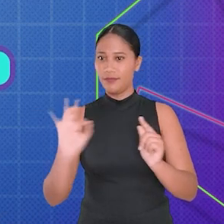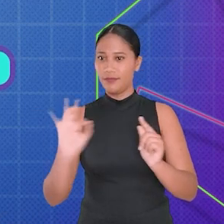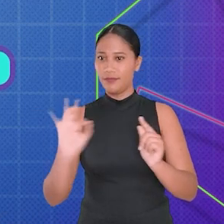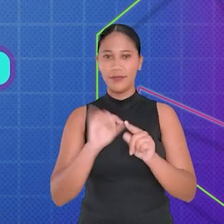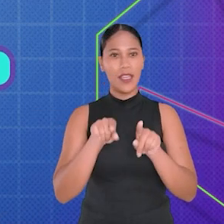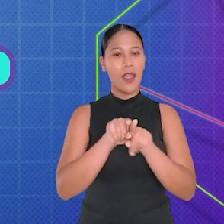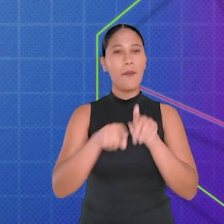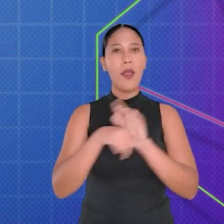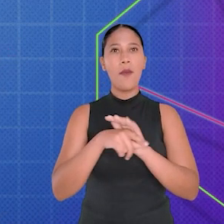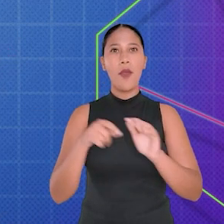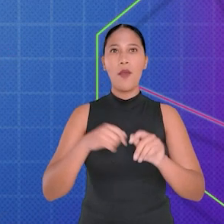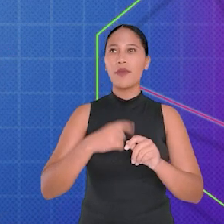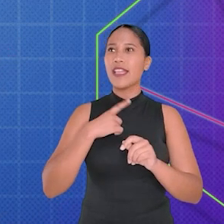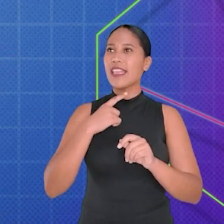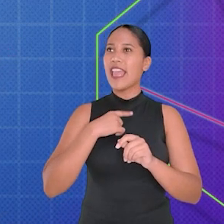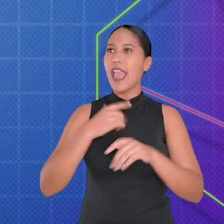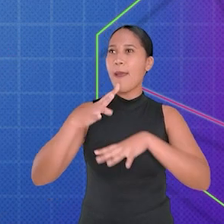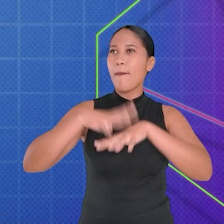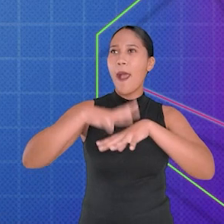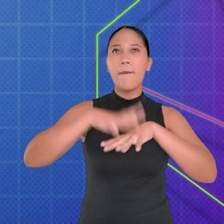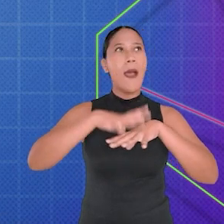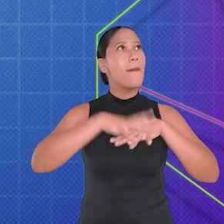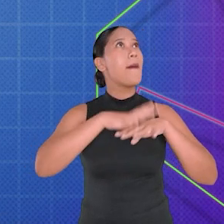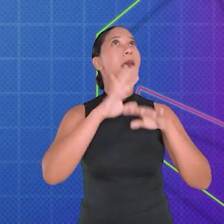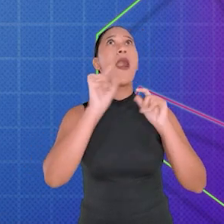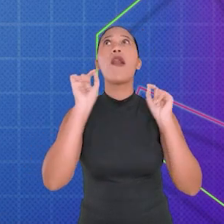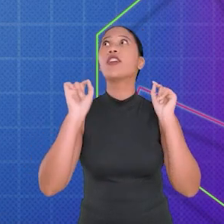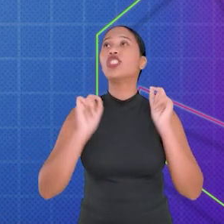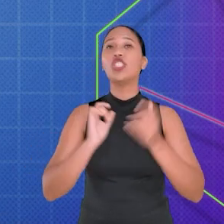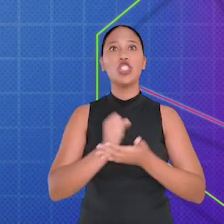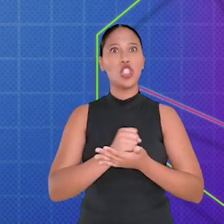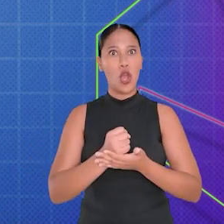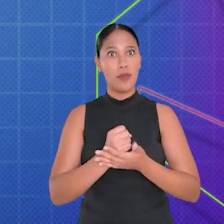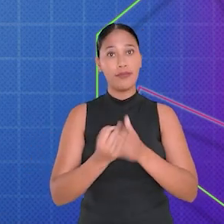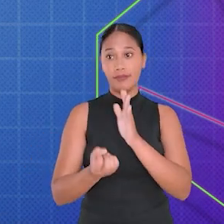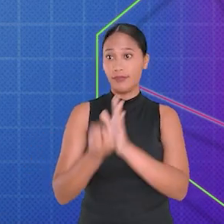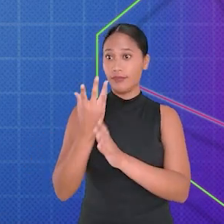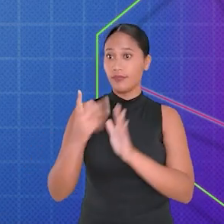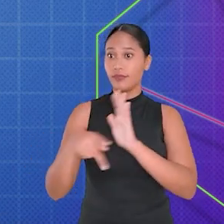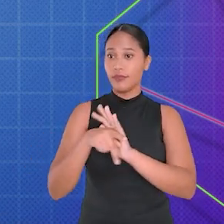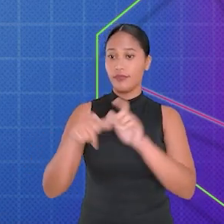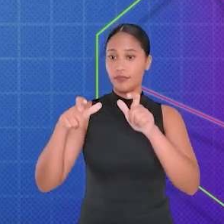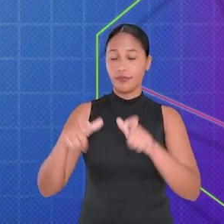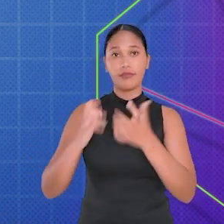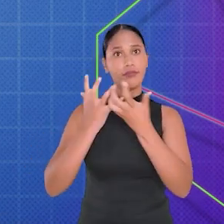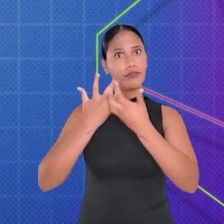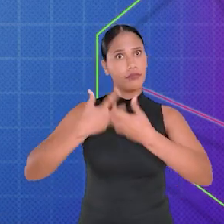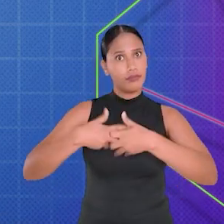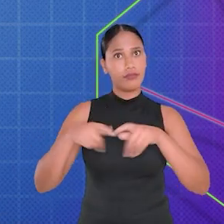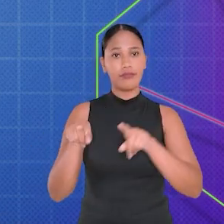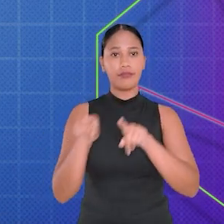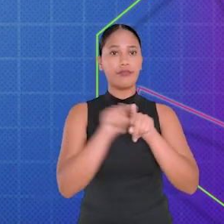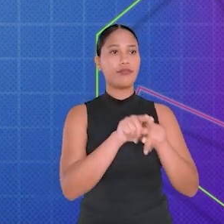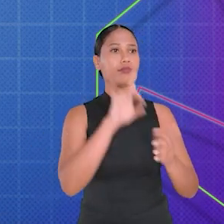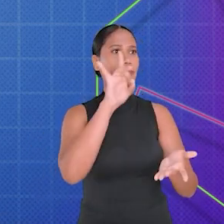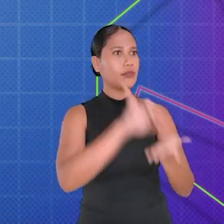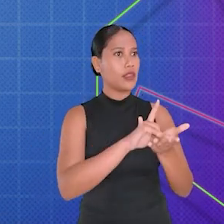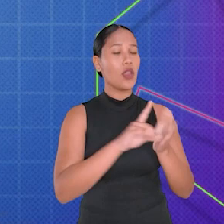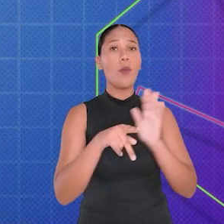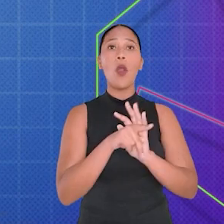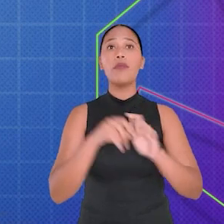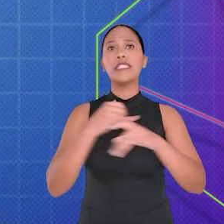está citando. A geometria pode ser utilizada de várias maneiras no design gráfico dos jogos, desde a criação de ambientes complexos